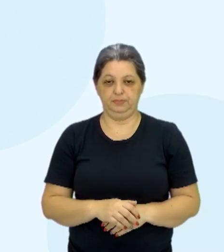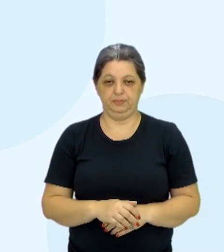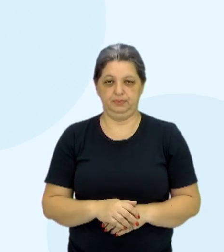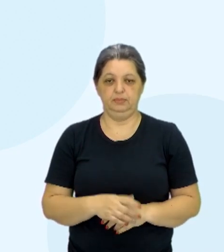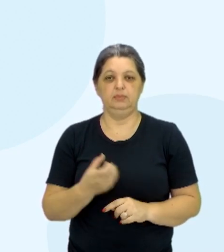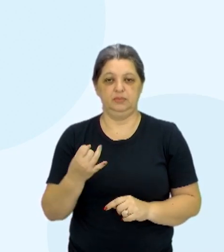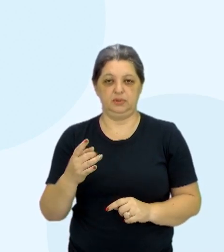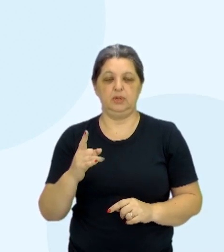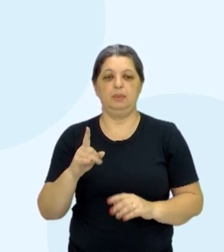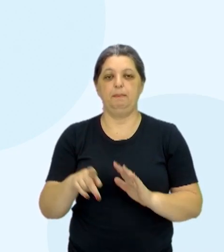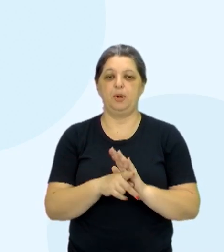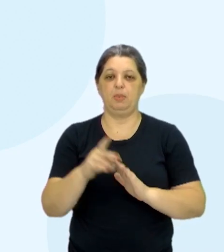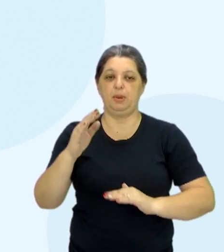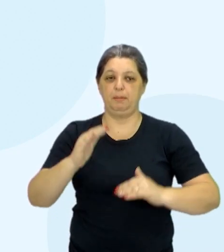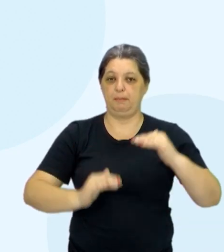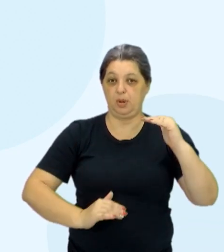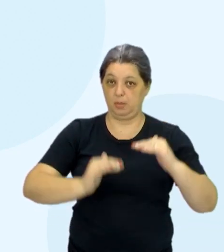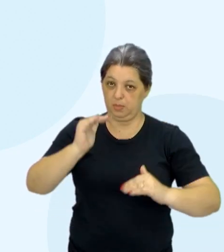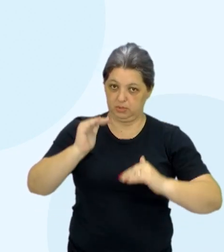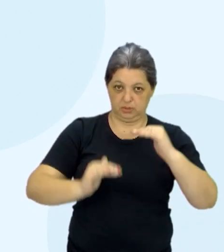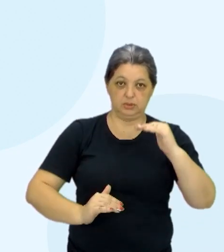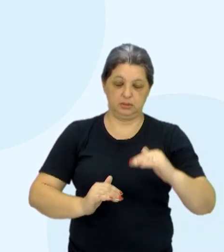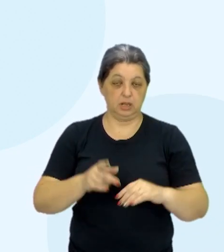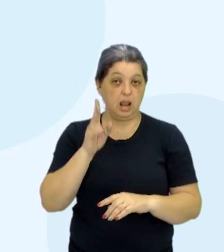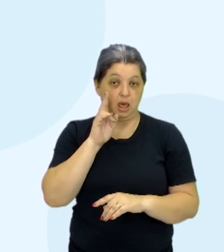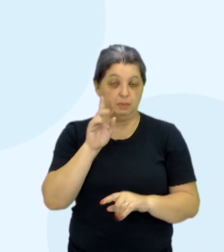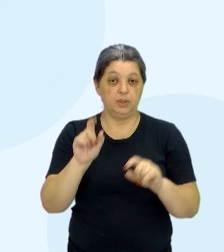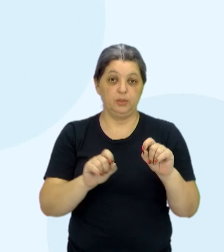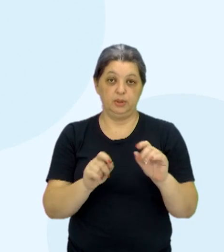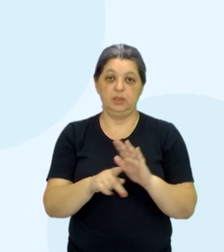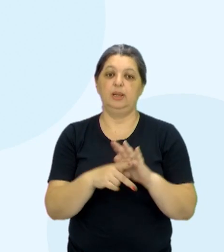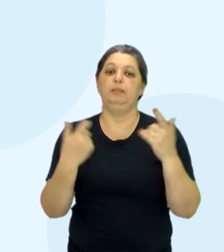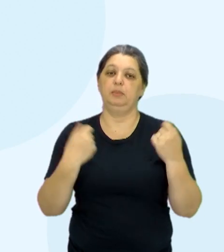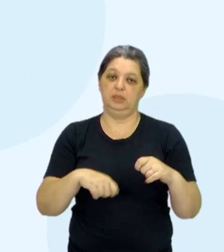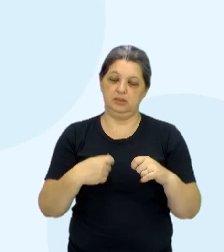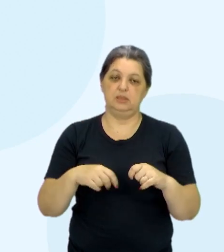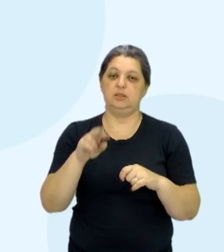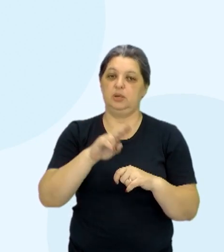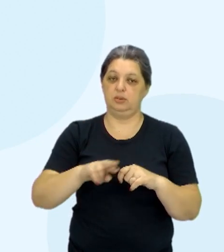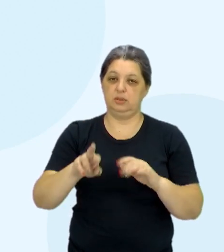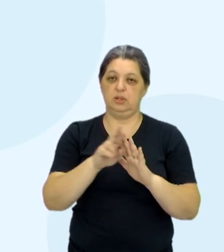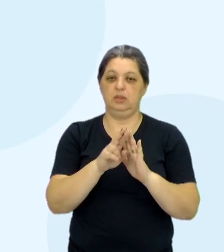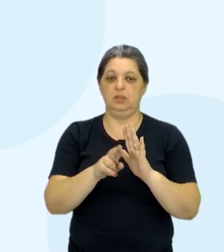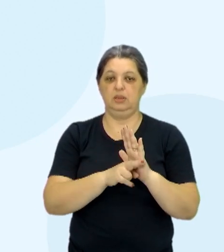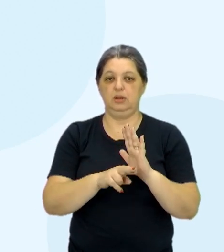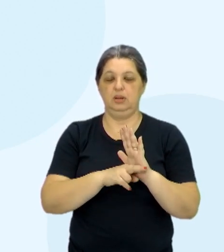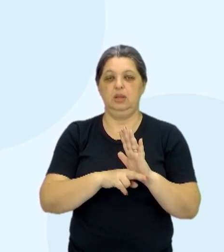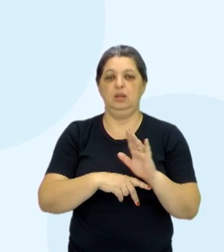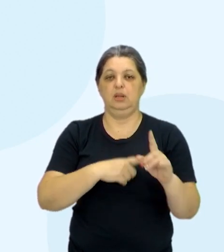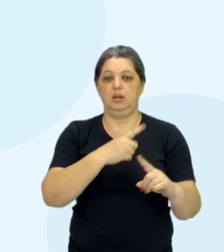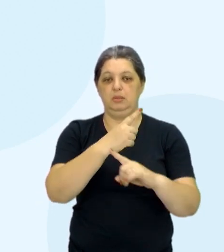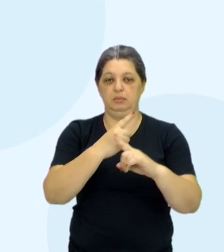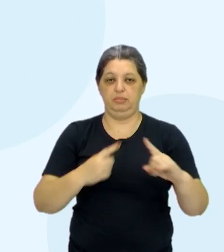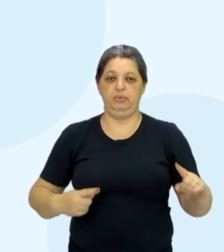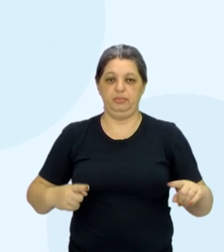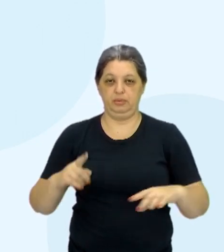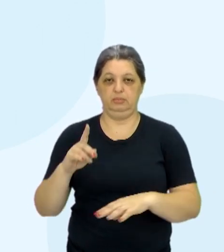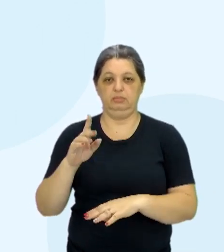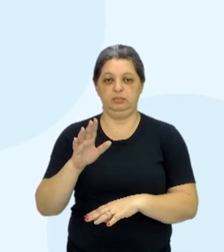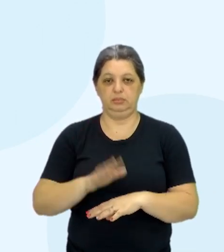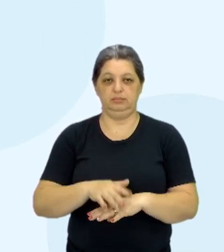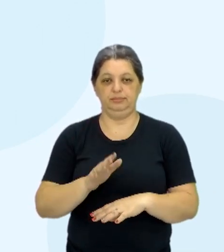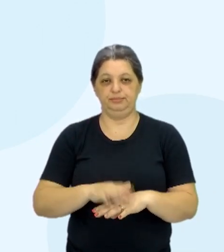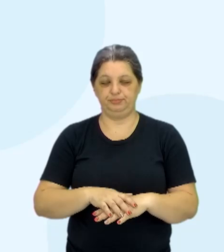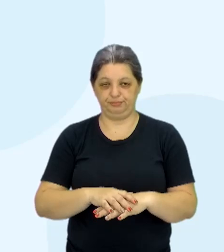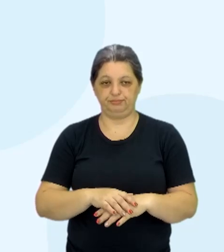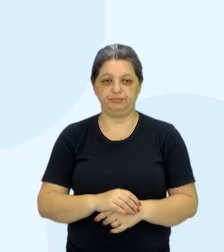são proporcionais. Lembrando que para ser proporcionais tem que valer a regra de 3 ou tem que dar 2 frações equivalentes. Certo?